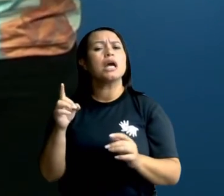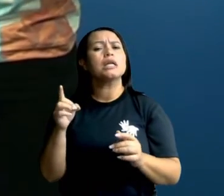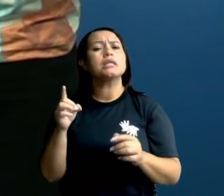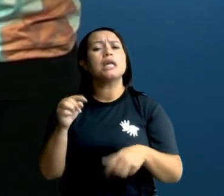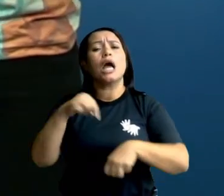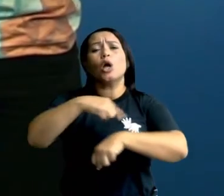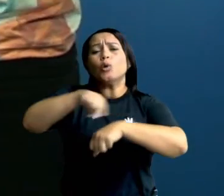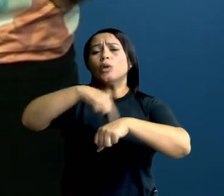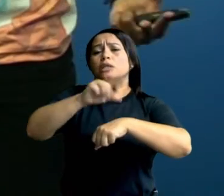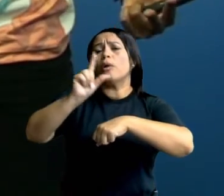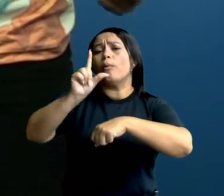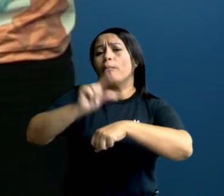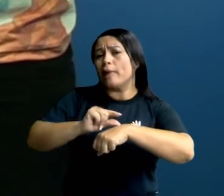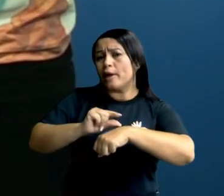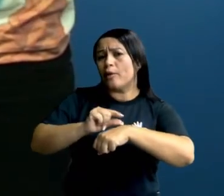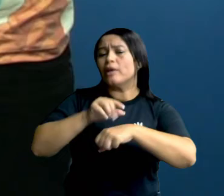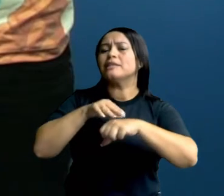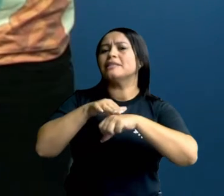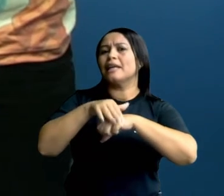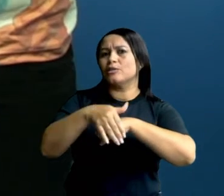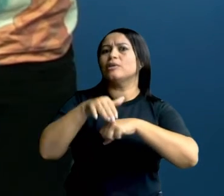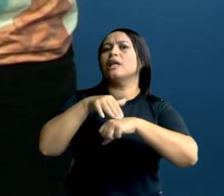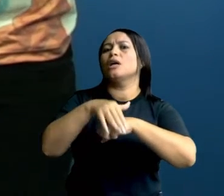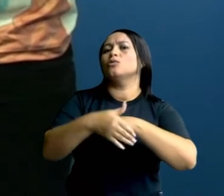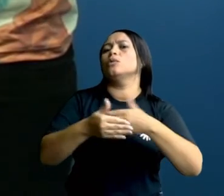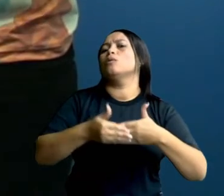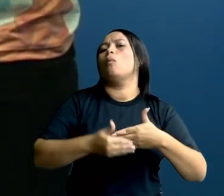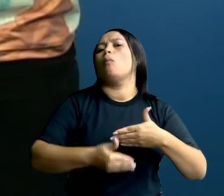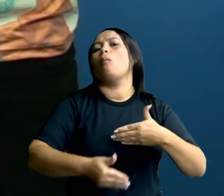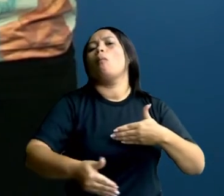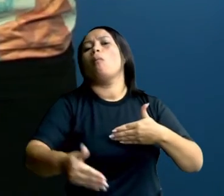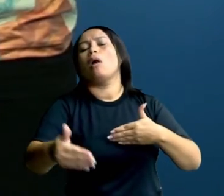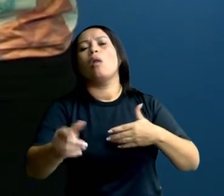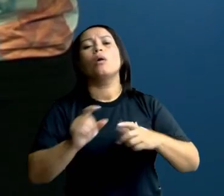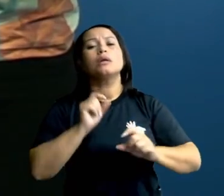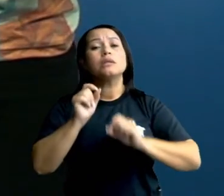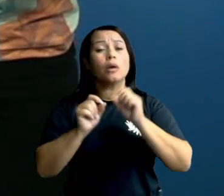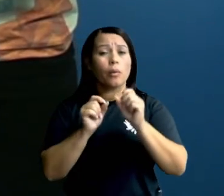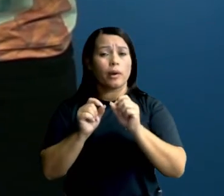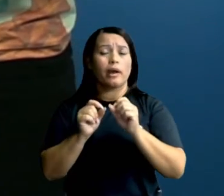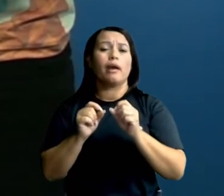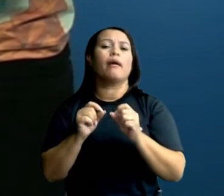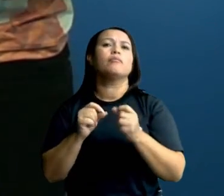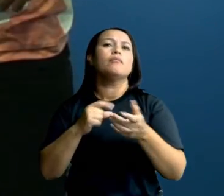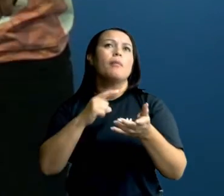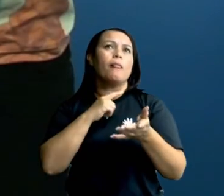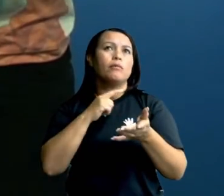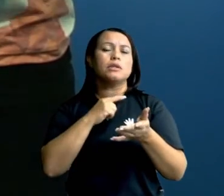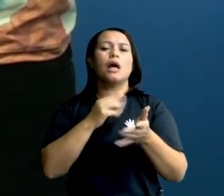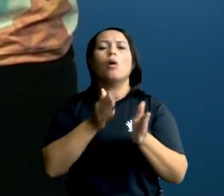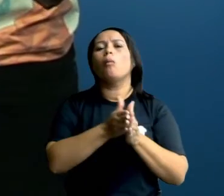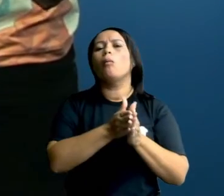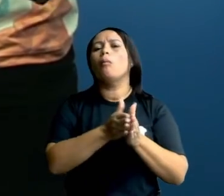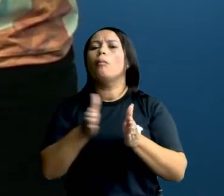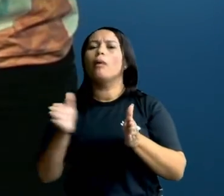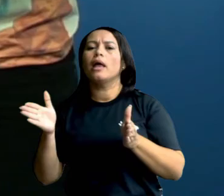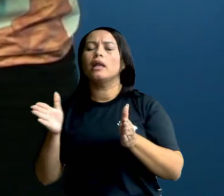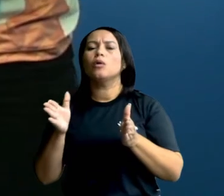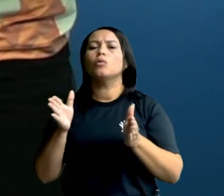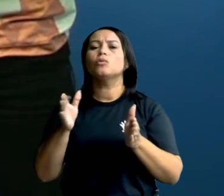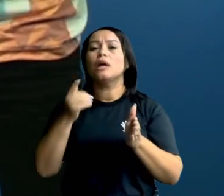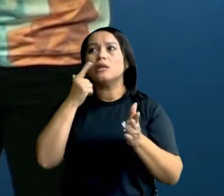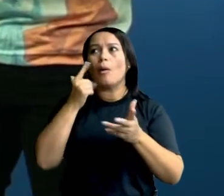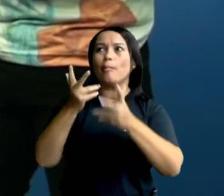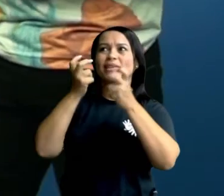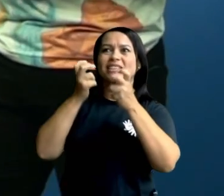têm uma duração menor do que as noites. As noites são mais longas. Então, justo é que, geralmente, quando você está nesse período, anoitece muito